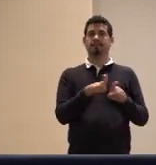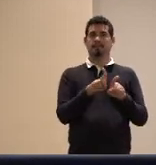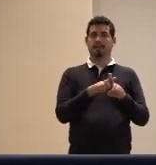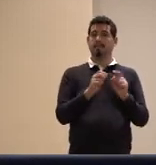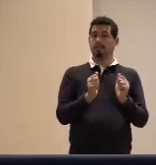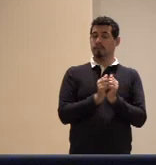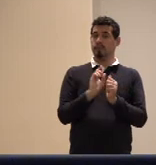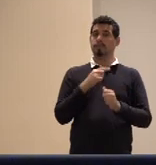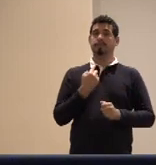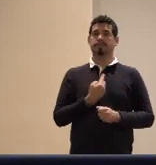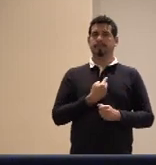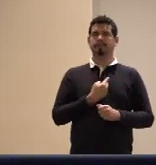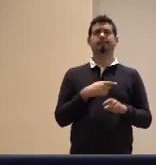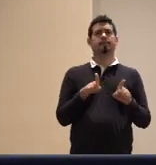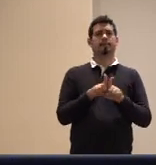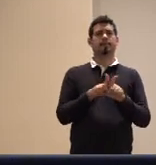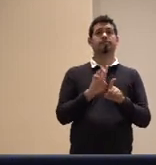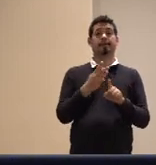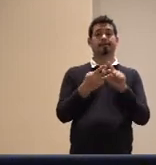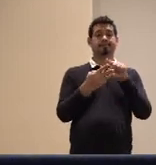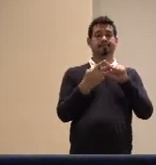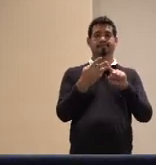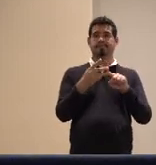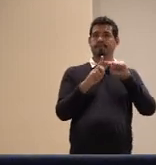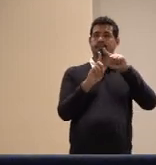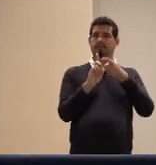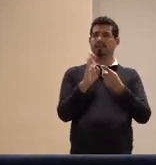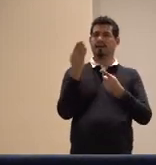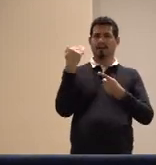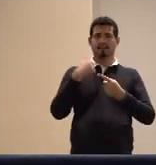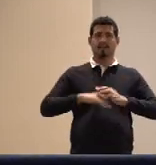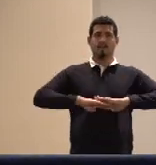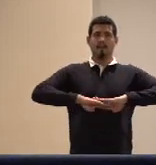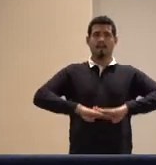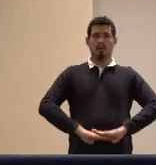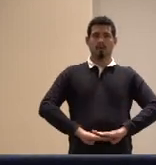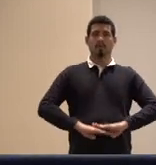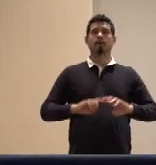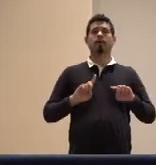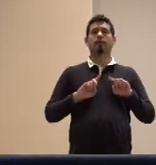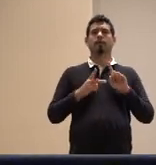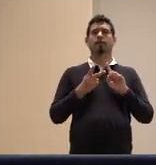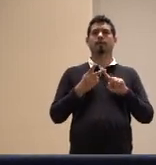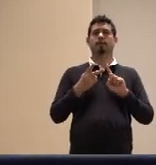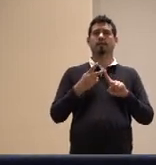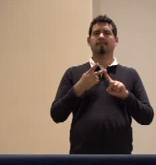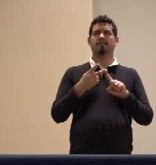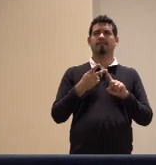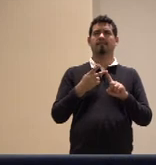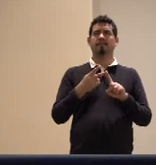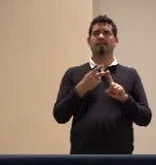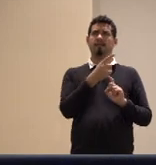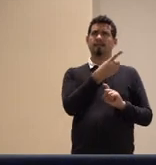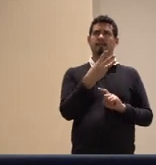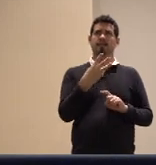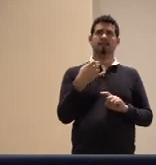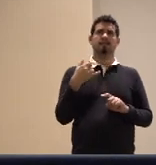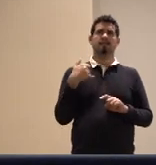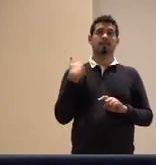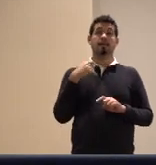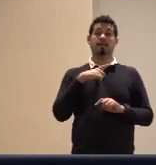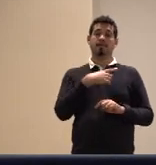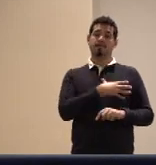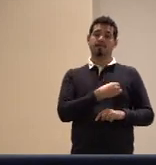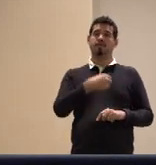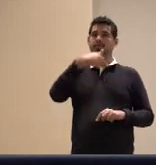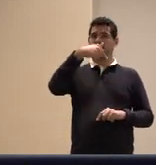de 1 ano. E ela está na terceira gestação, uma ela teve um aborto. E a gente tem uma outra de 13 anos, que tem um bebezinho de 7